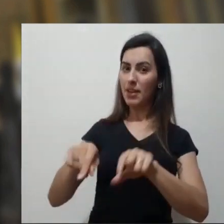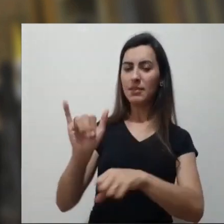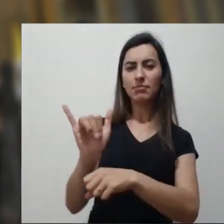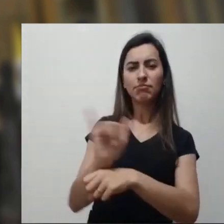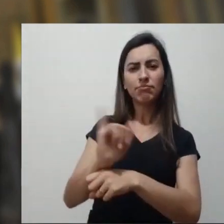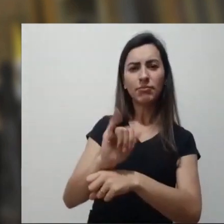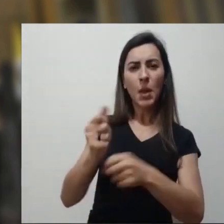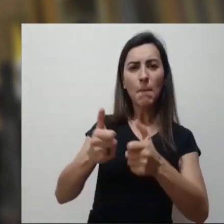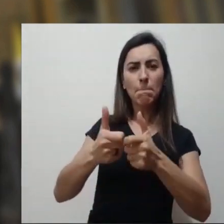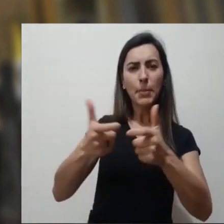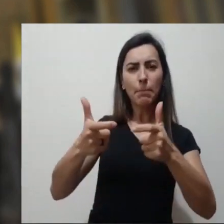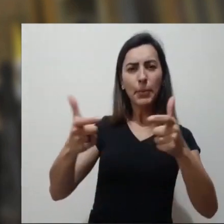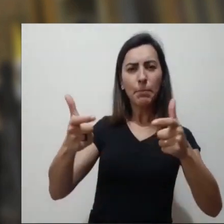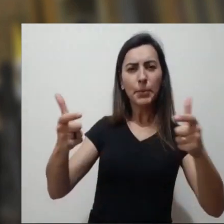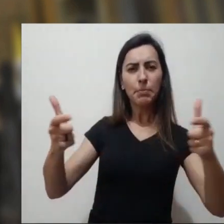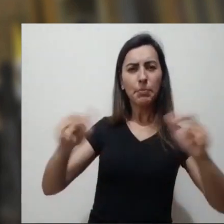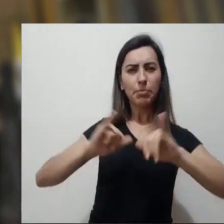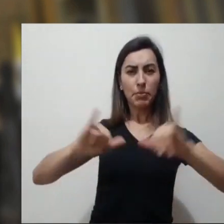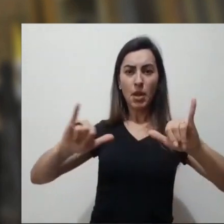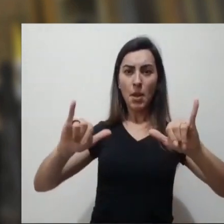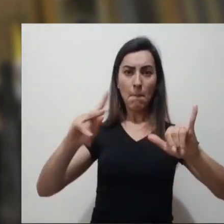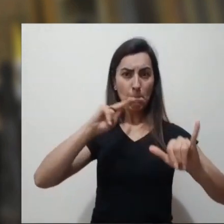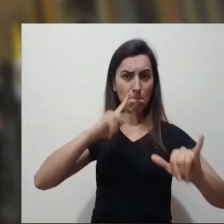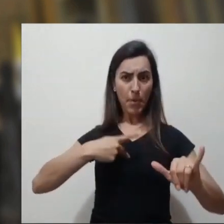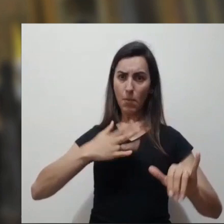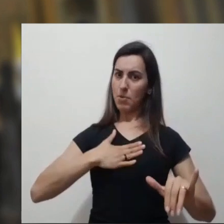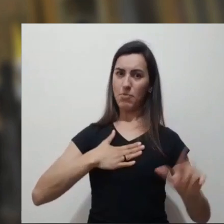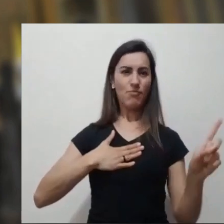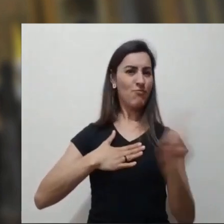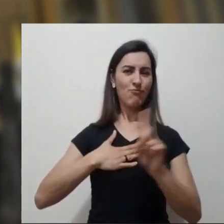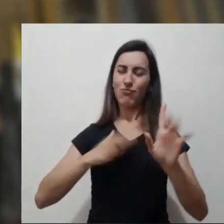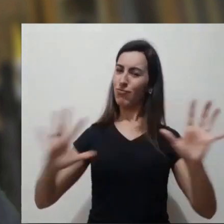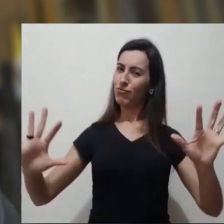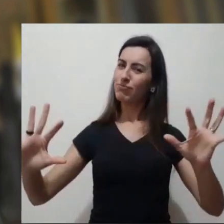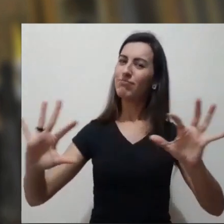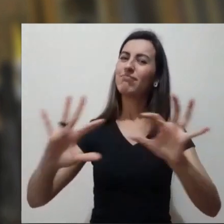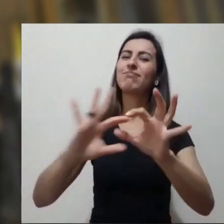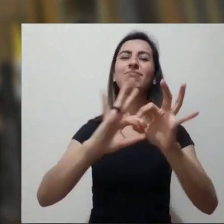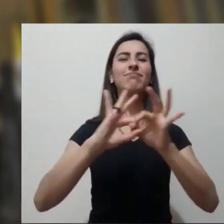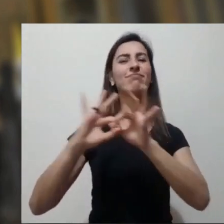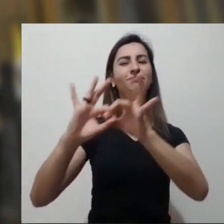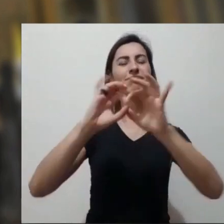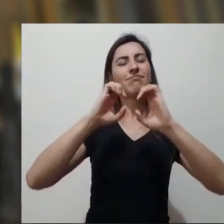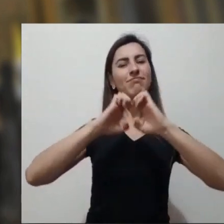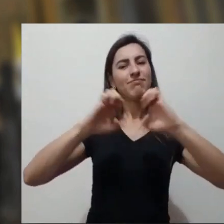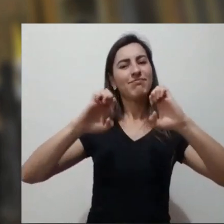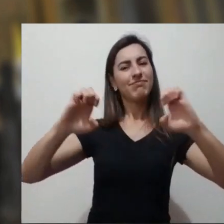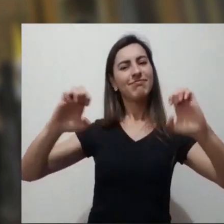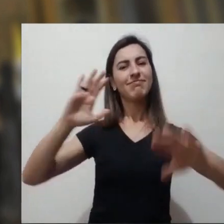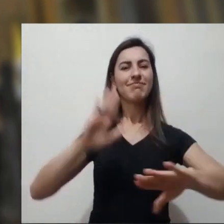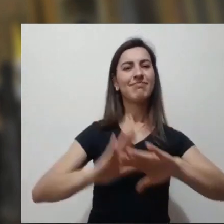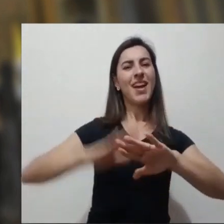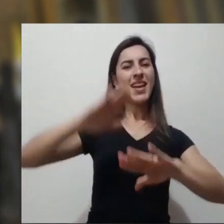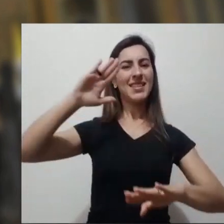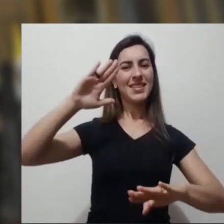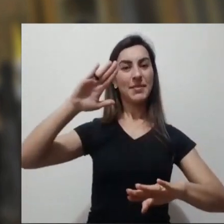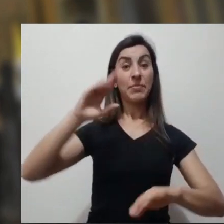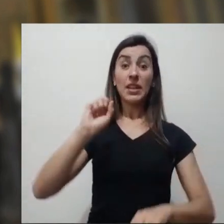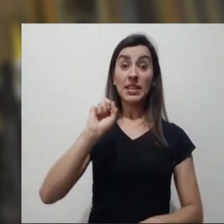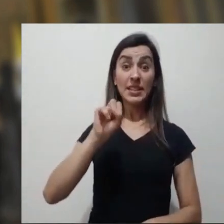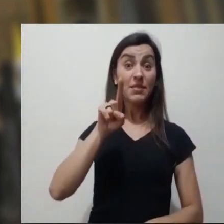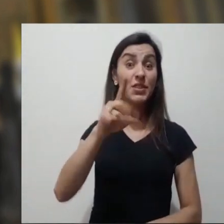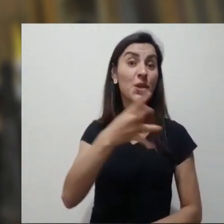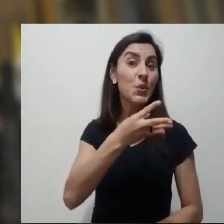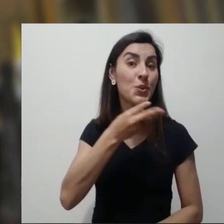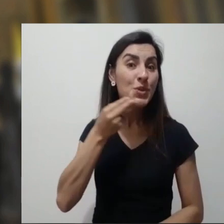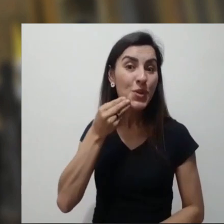cresça ainda mais, porque não é meu, ele é nosso, e juntos evangelizamos ainda mais. Se você